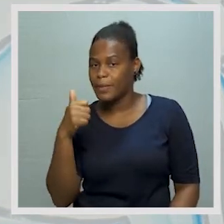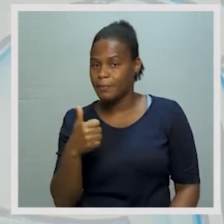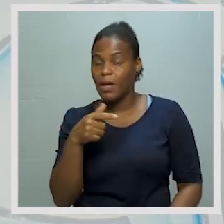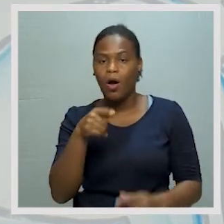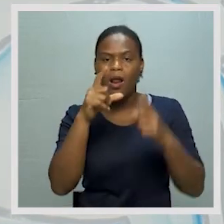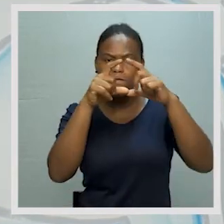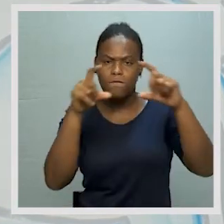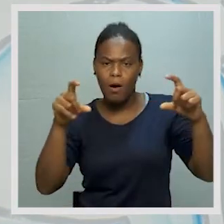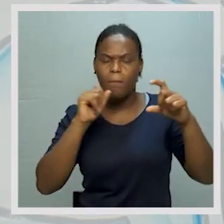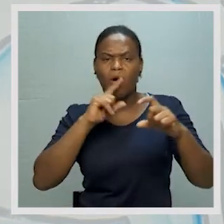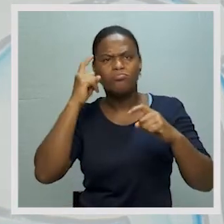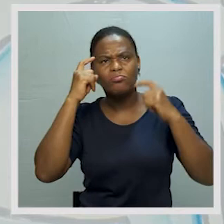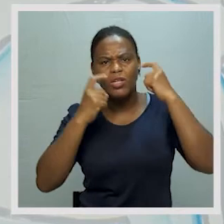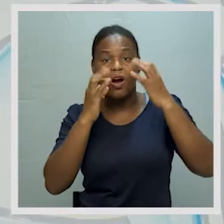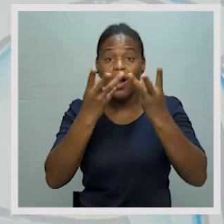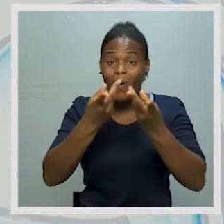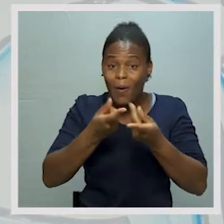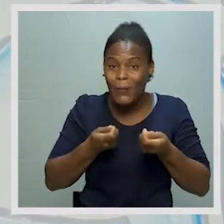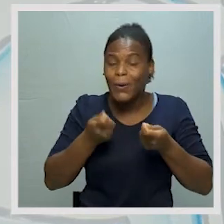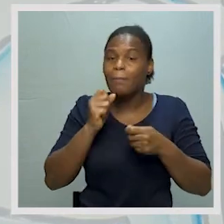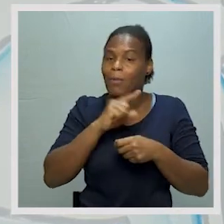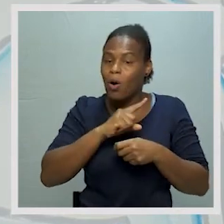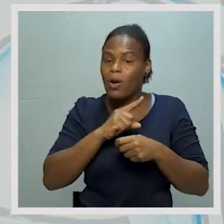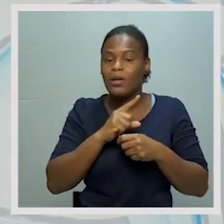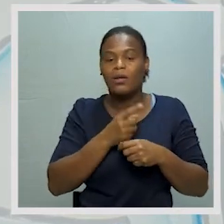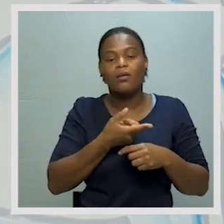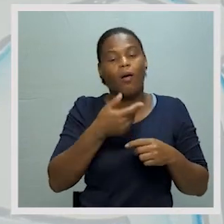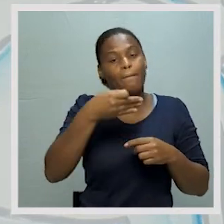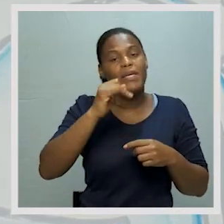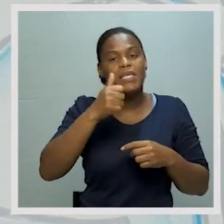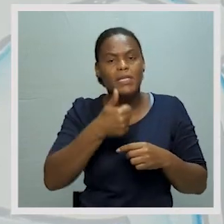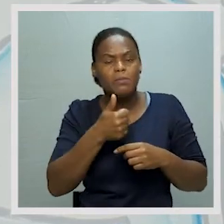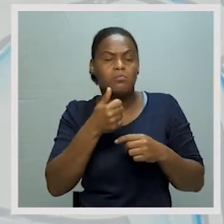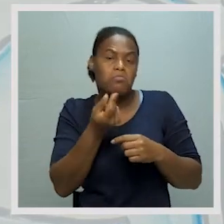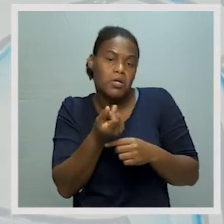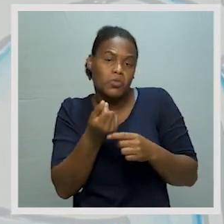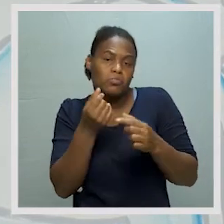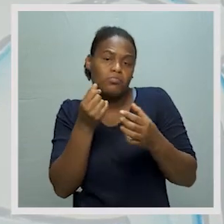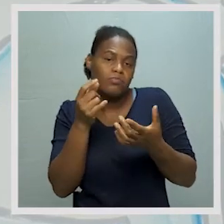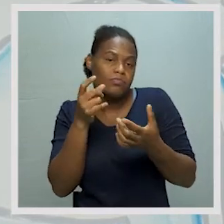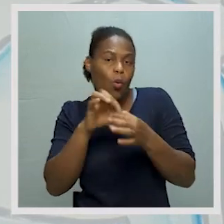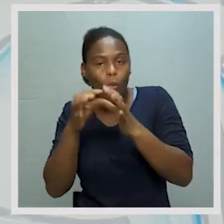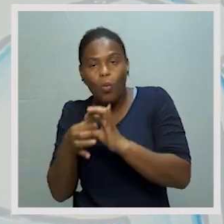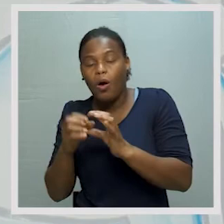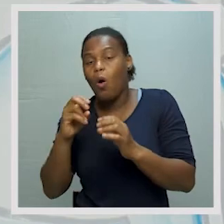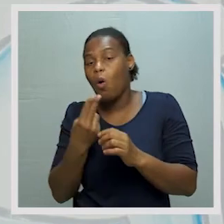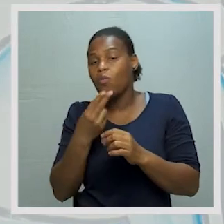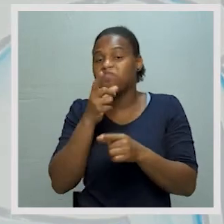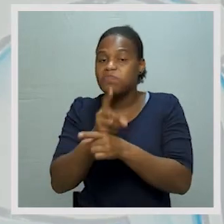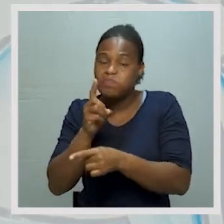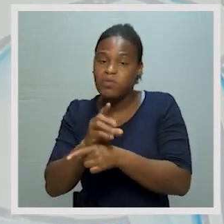podemos deduzir, calcular, em ordem ao PIB a preços constantes ou a preços correntes.